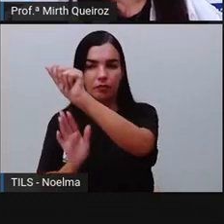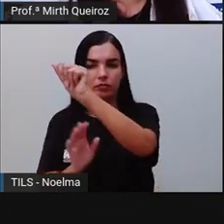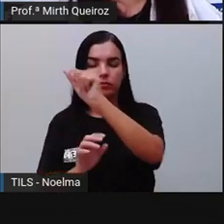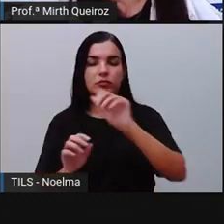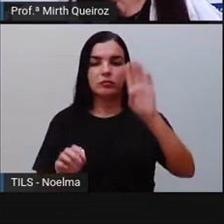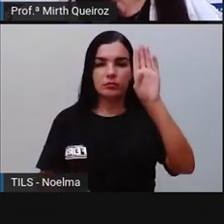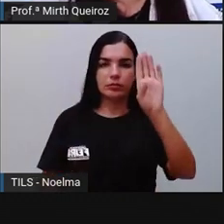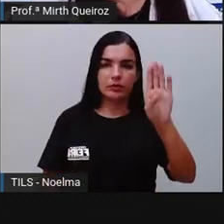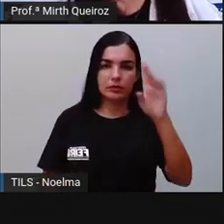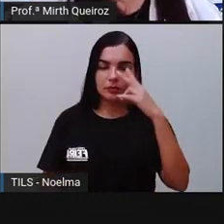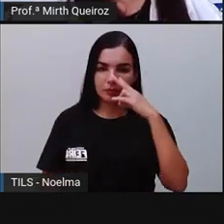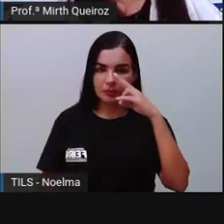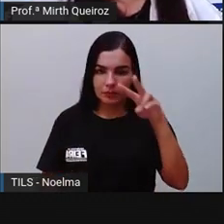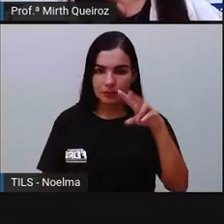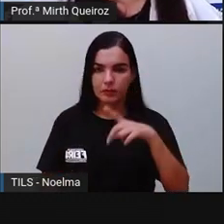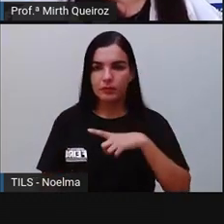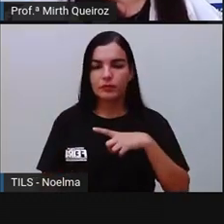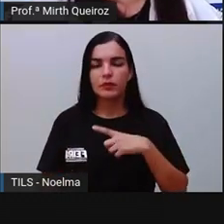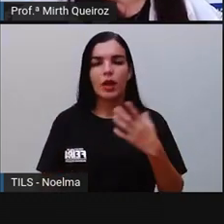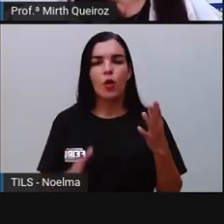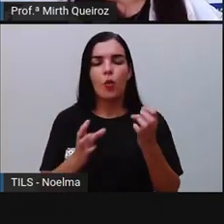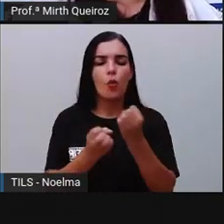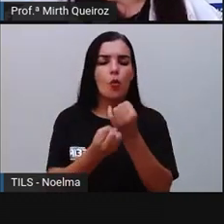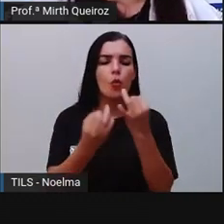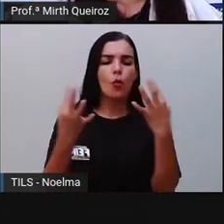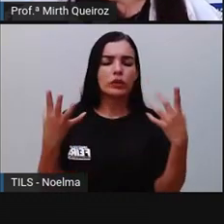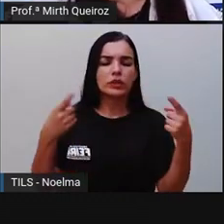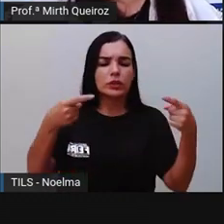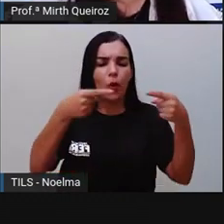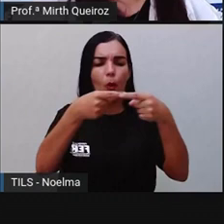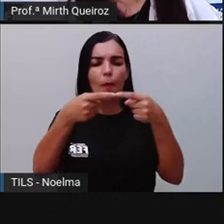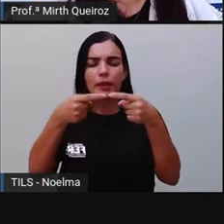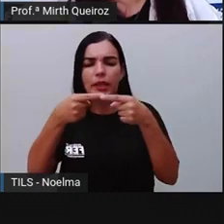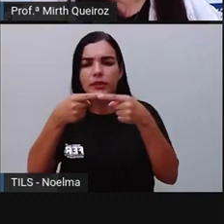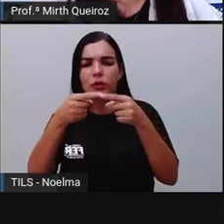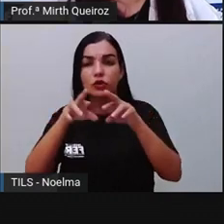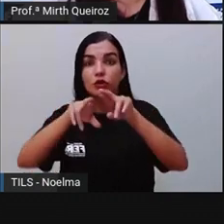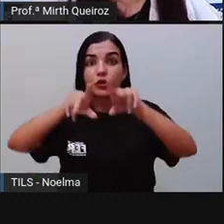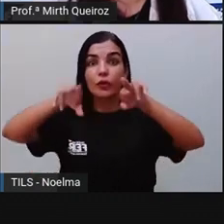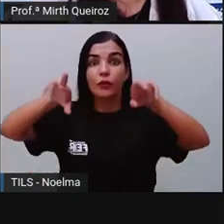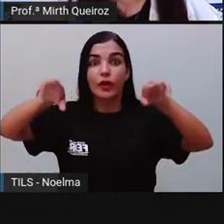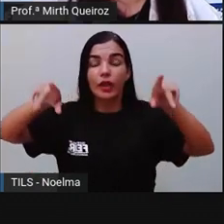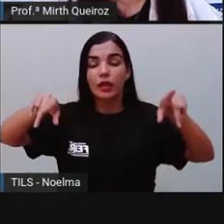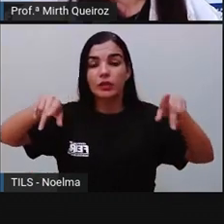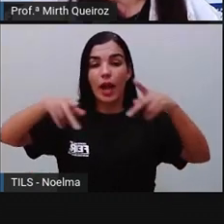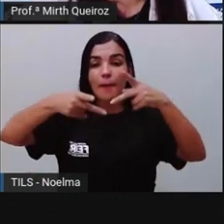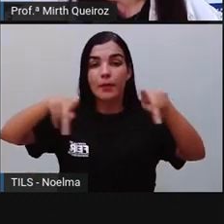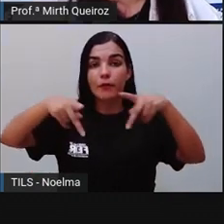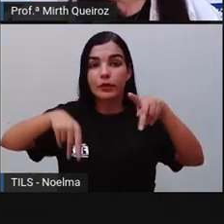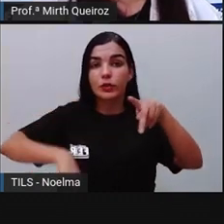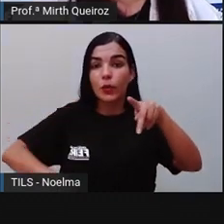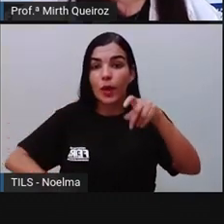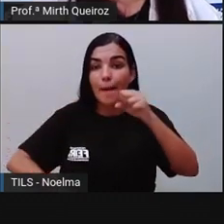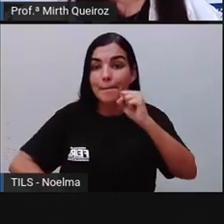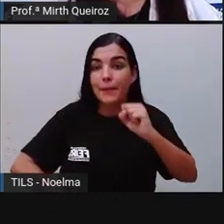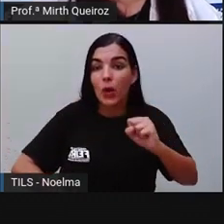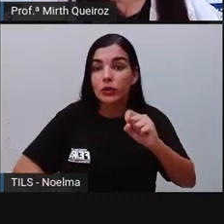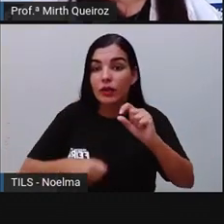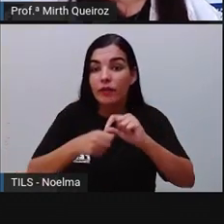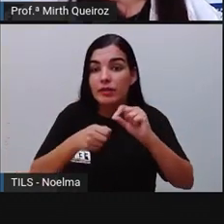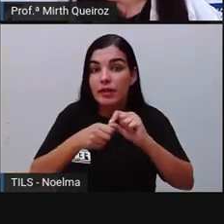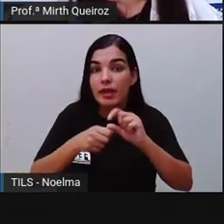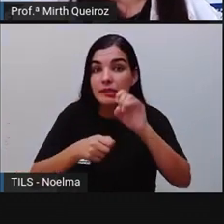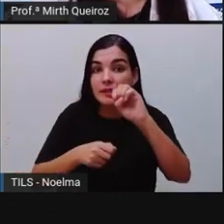Ricardo, certo? Quantas combinações diferentes de duplas a professora poderá formar colocando